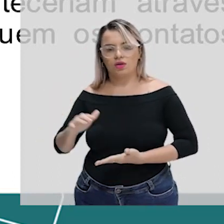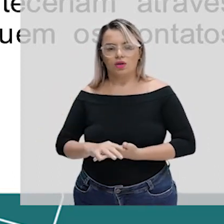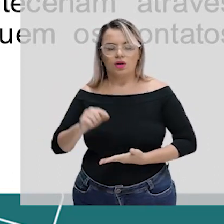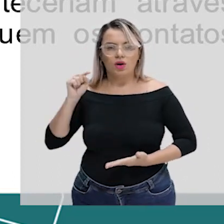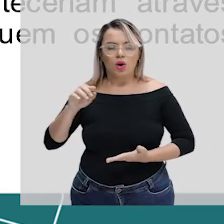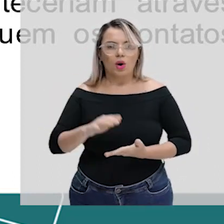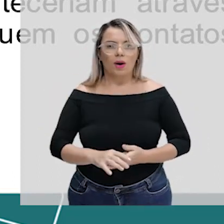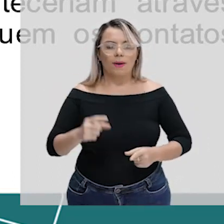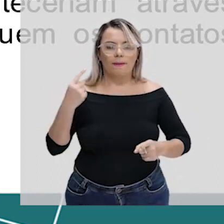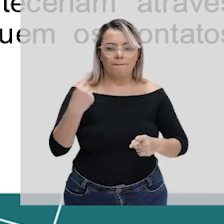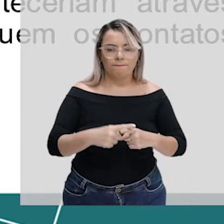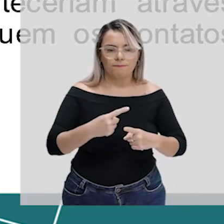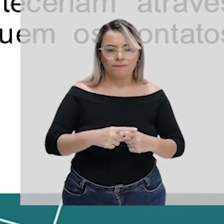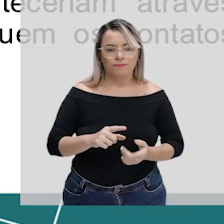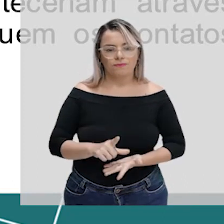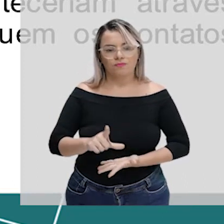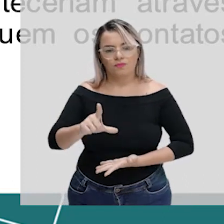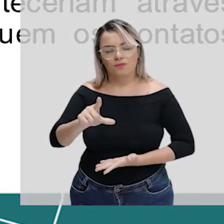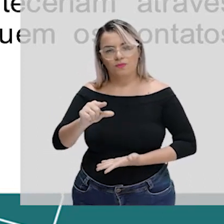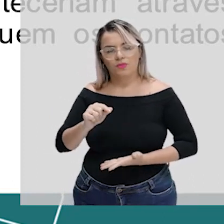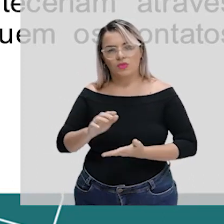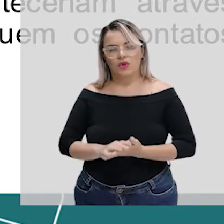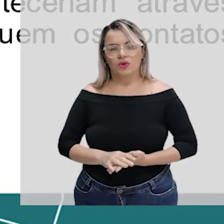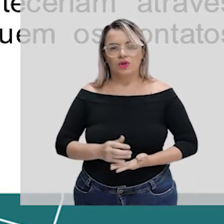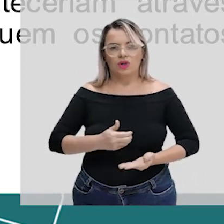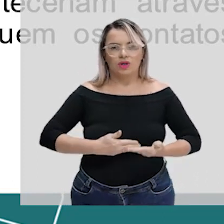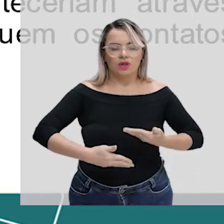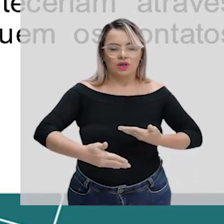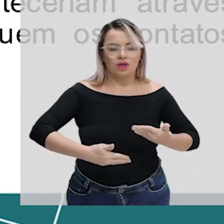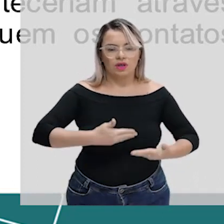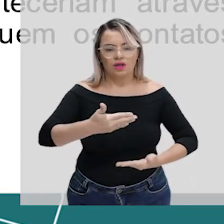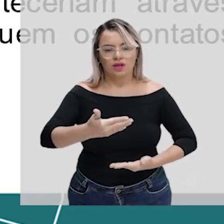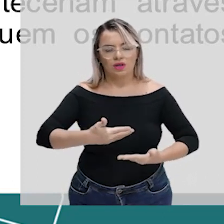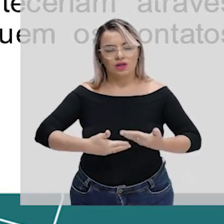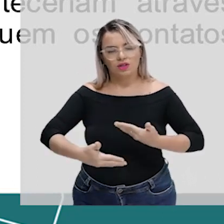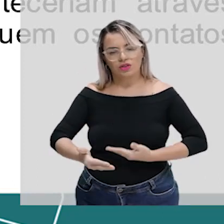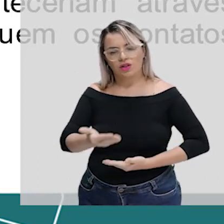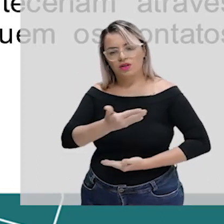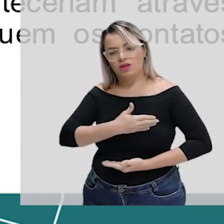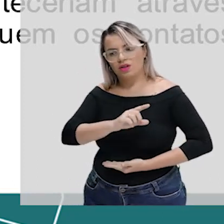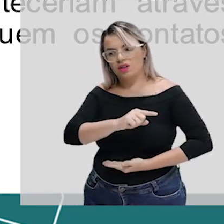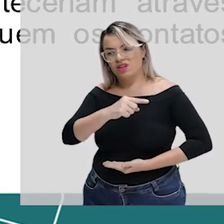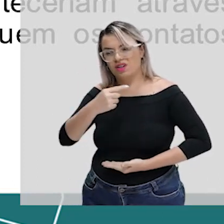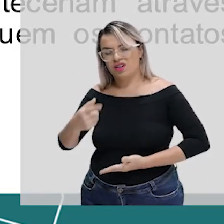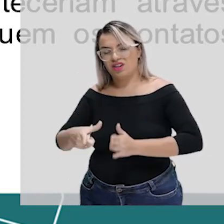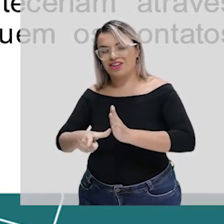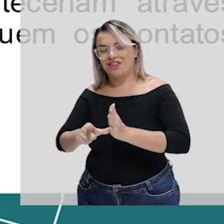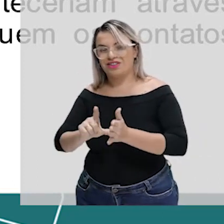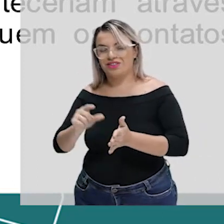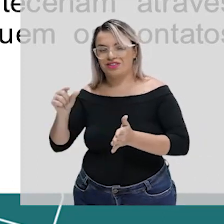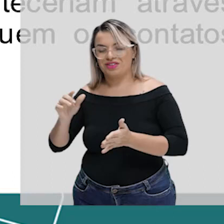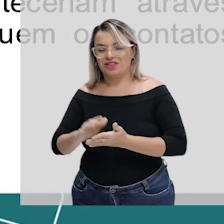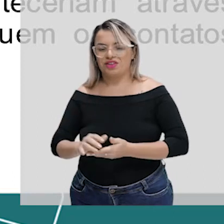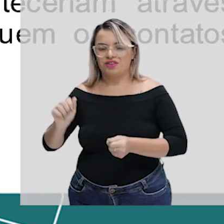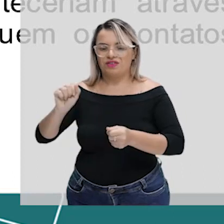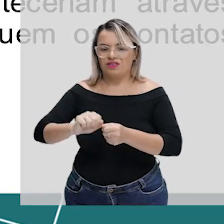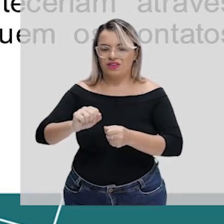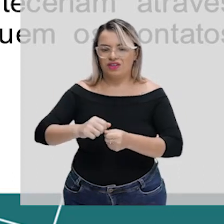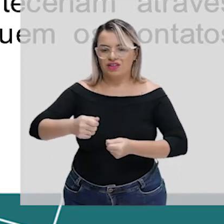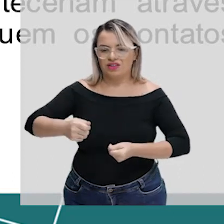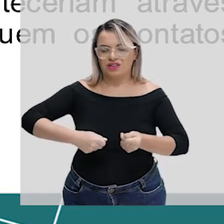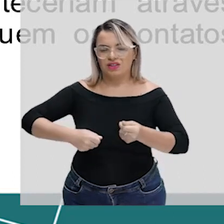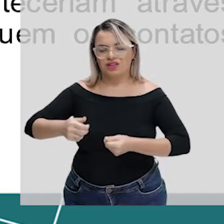construir laços de amizade antes de fazer um negócio, por exemplo. Igualmente, as relações com o governo